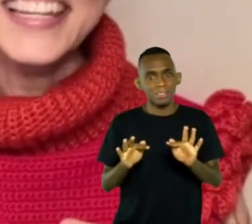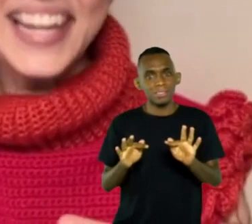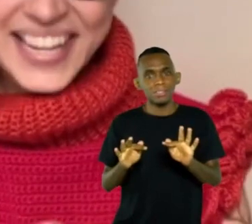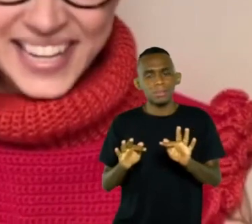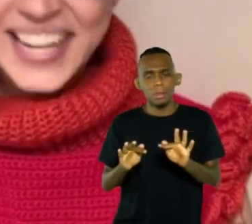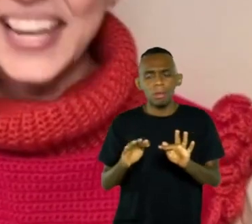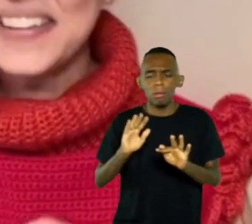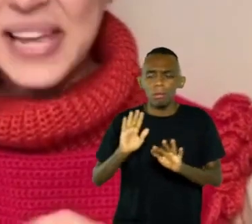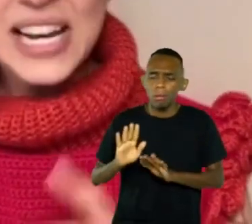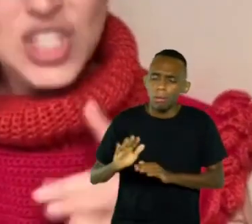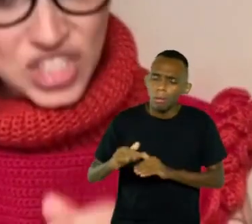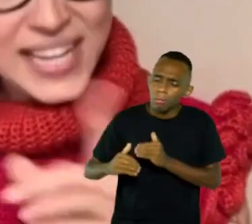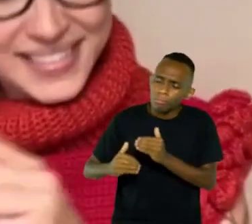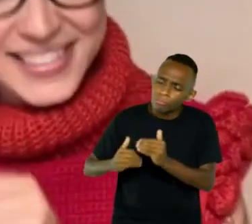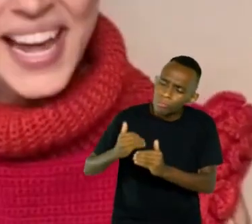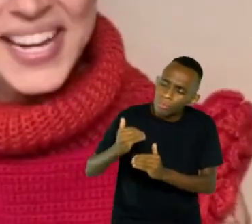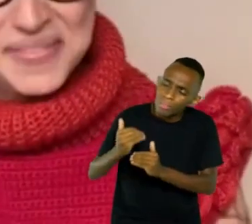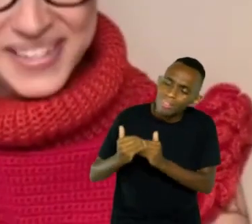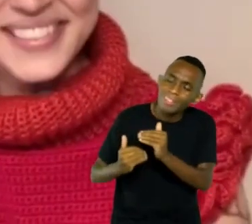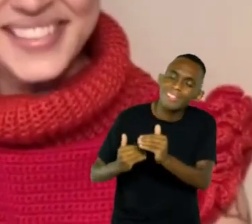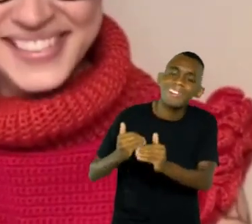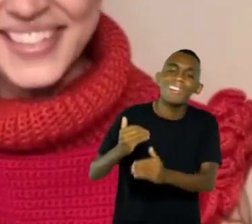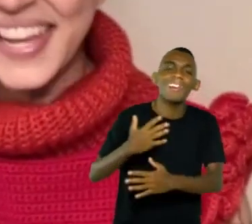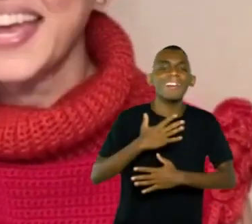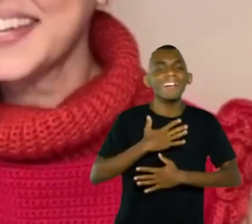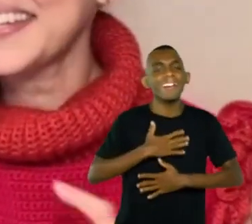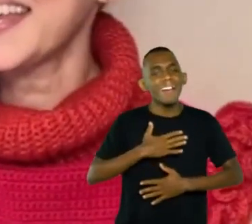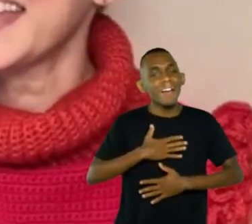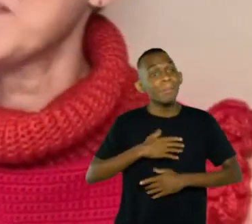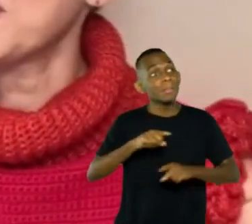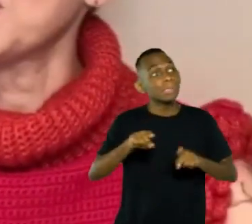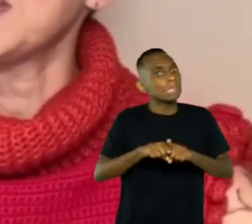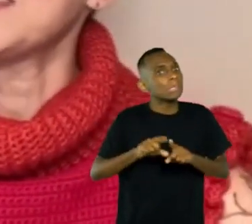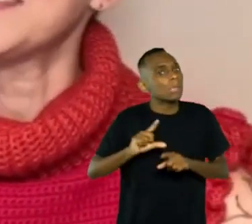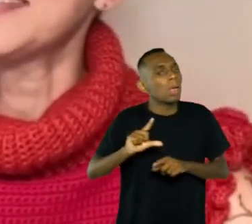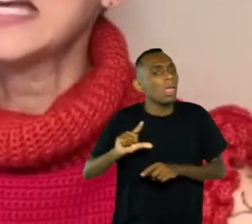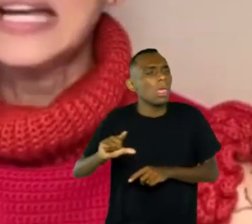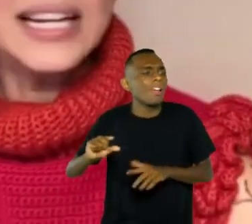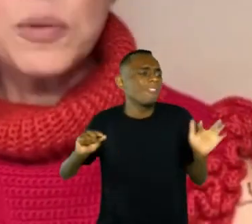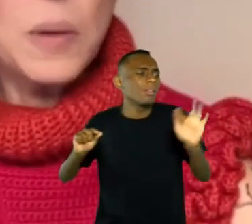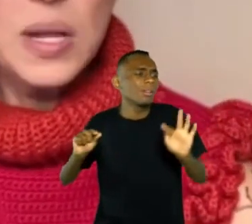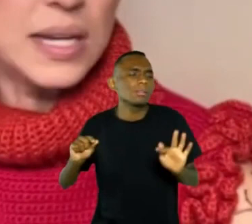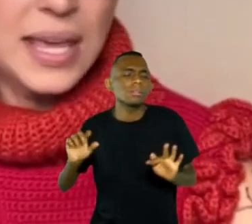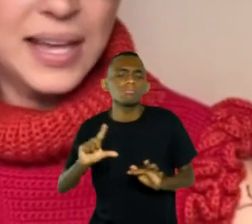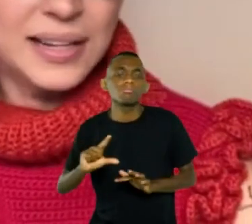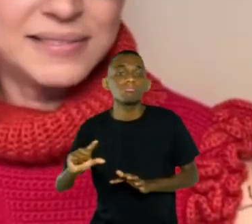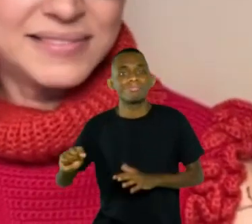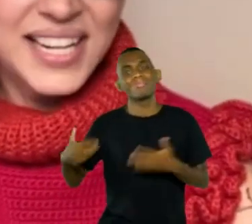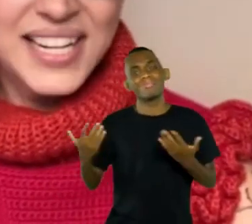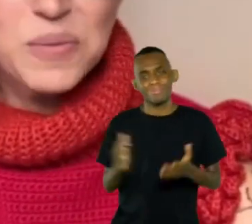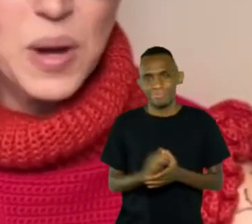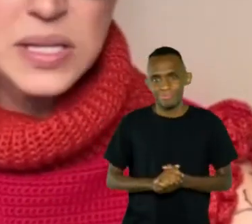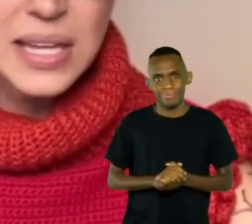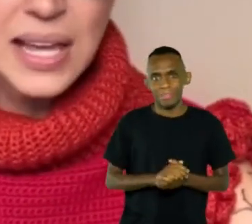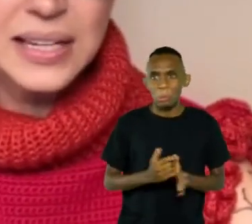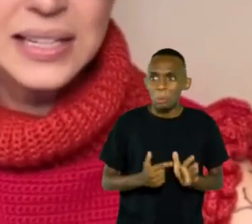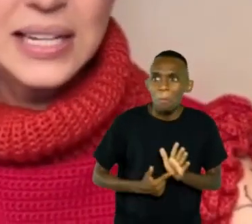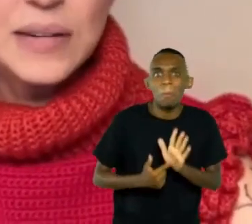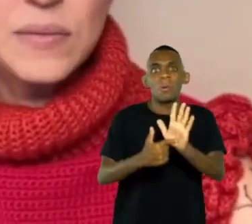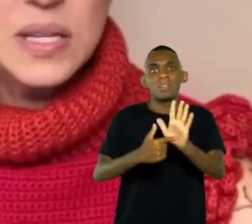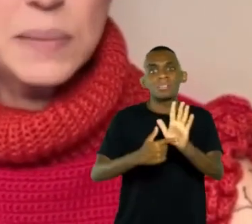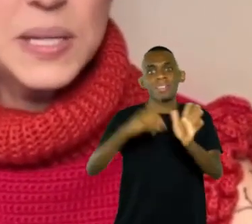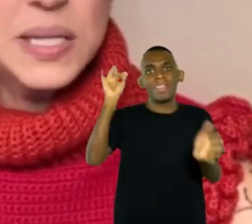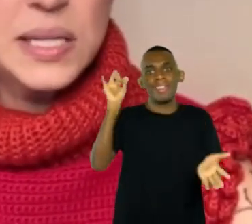francesa. Ela chega e sai a francesa, né? Ela é muito isso, assim. Ela não mostra que é ela não mostra que é